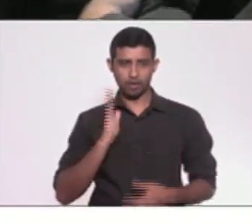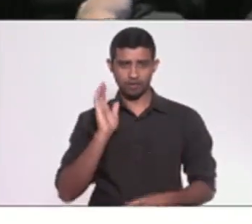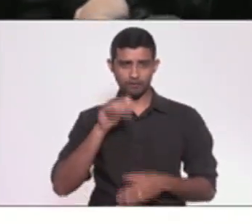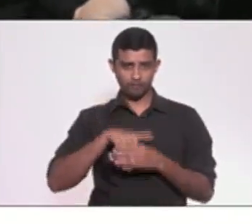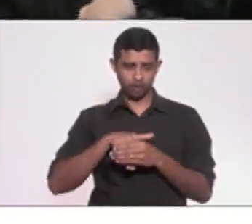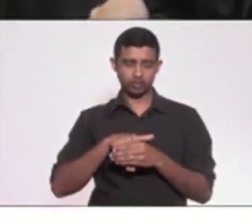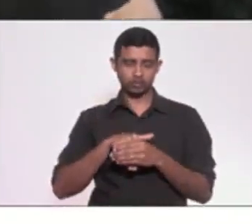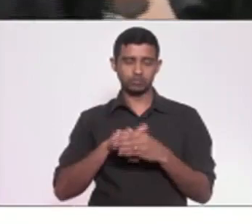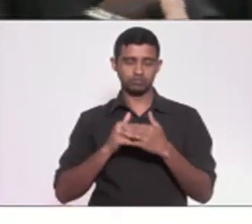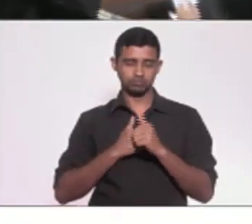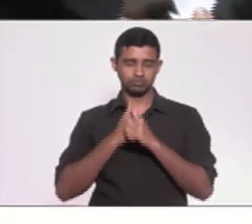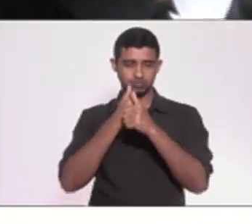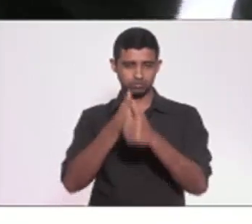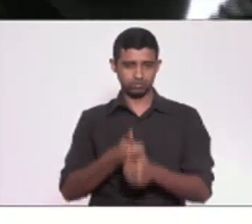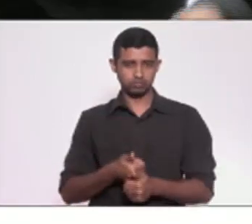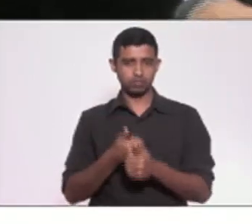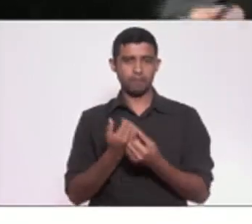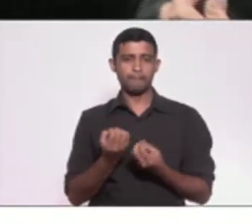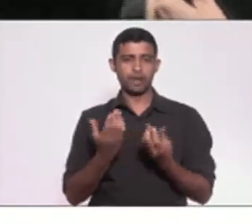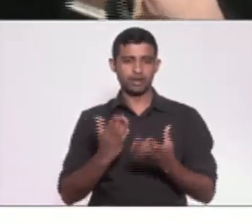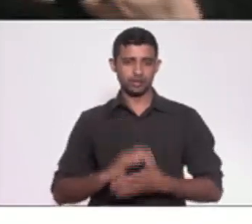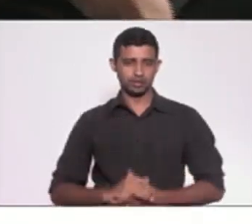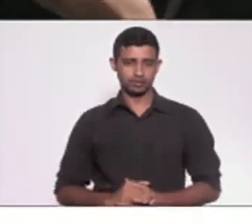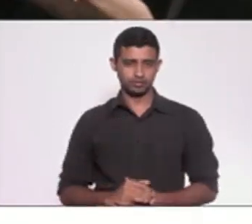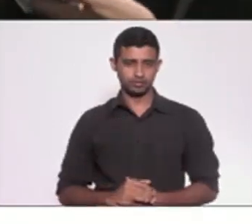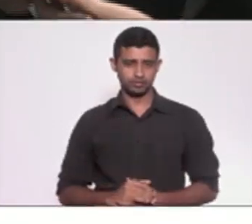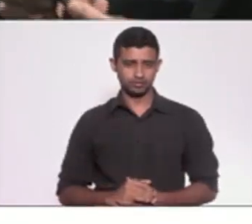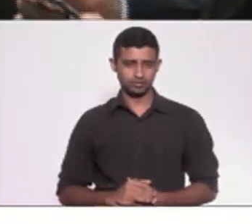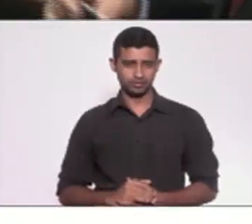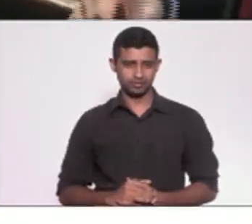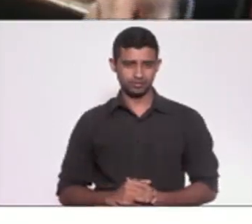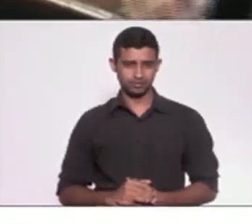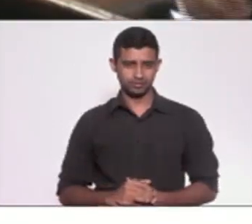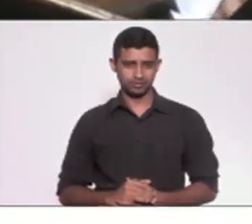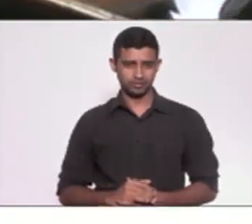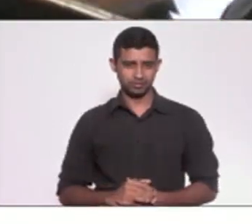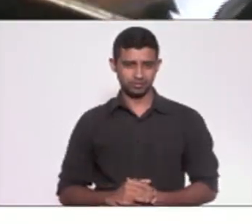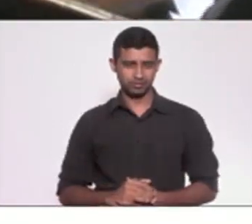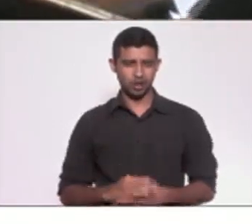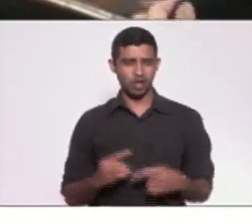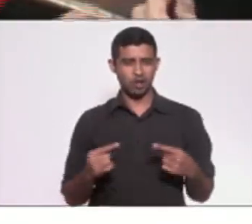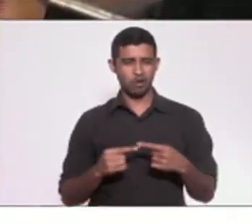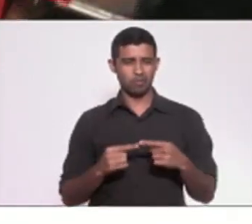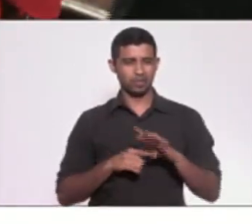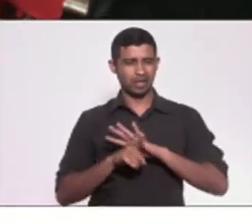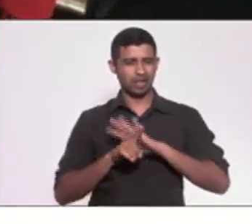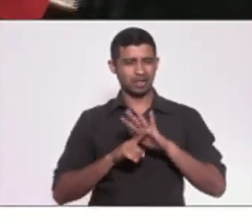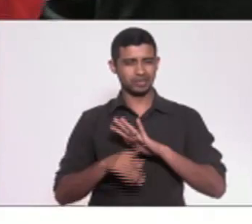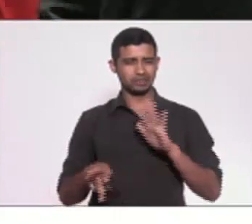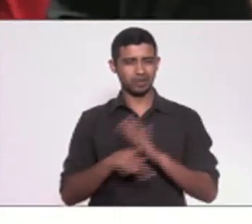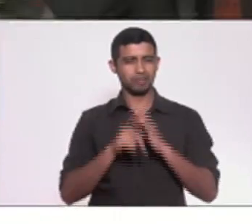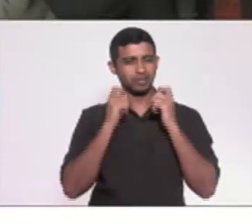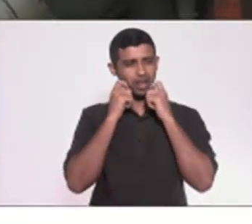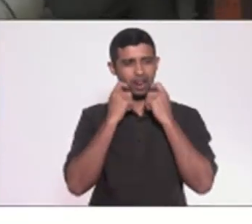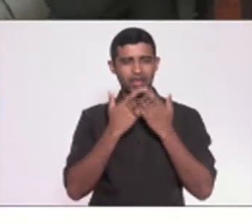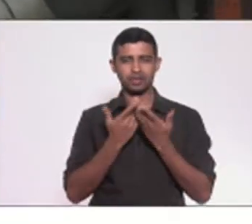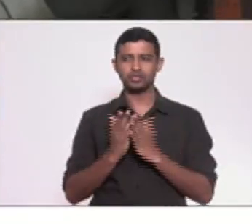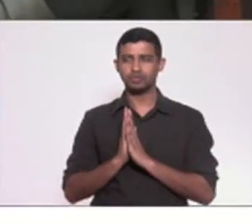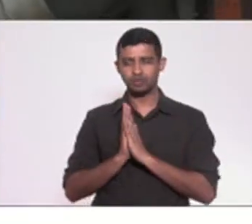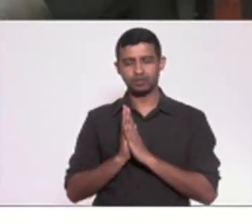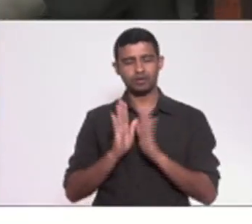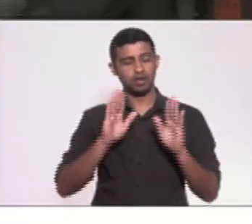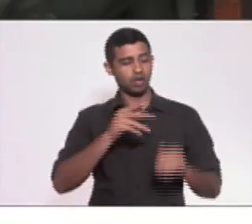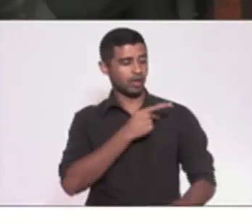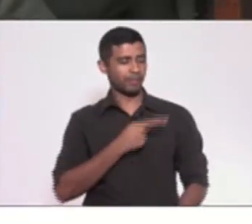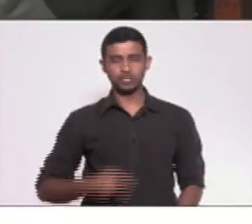aqui para que seja faça parte dos anais da Casa. Por favor. Na completude. Presidente